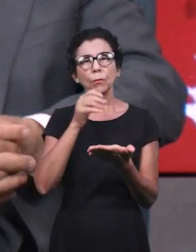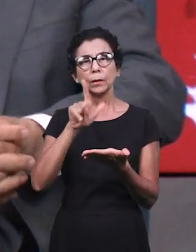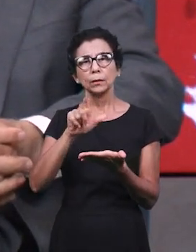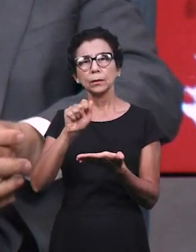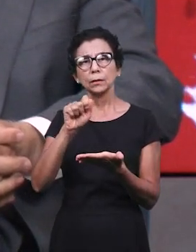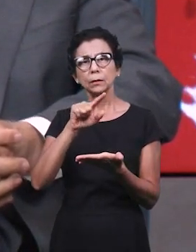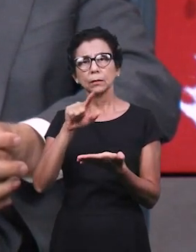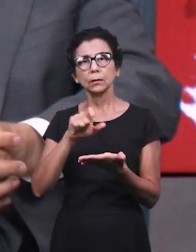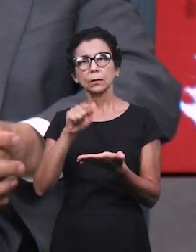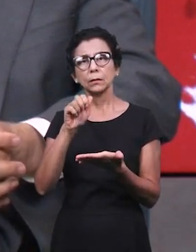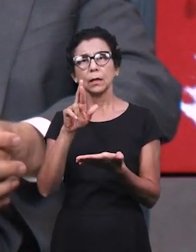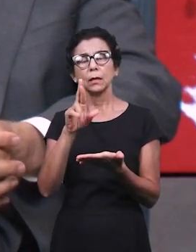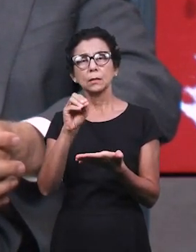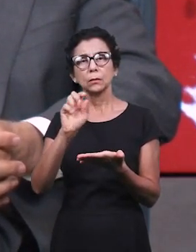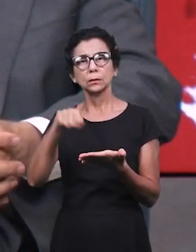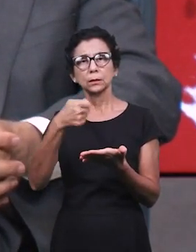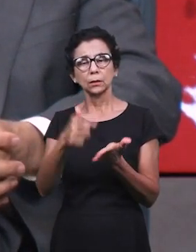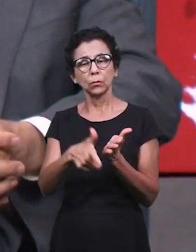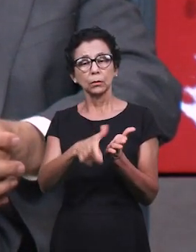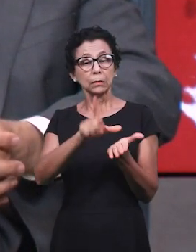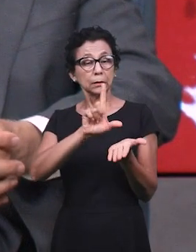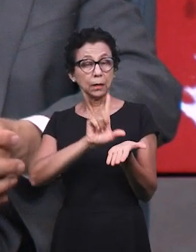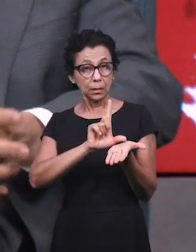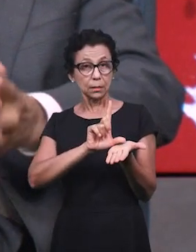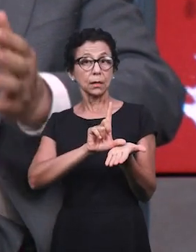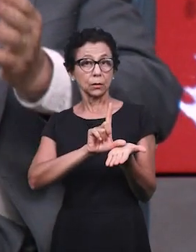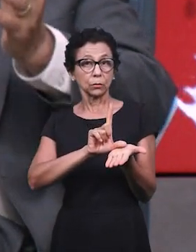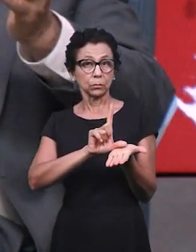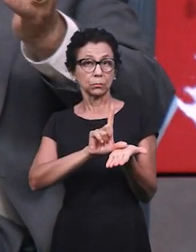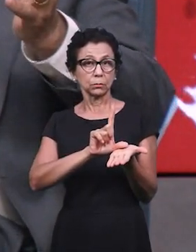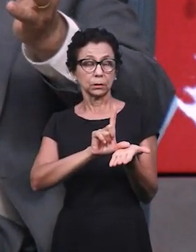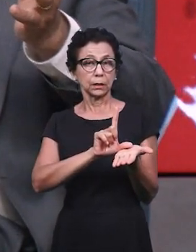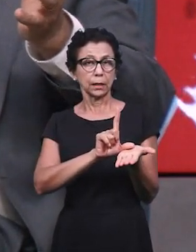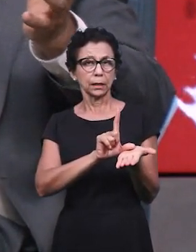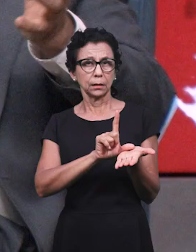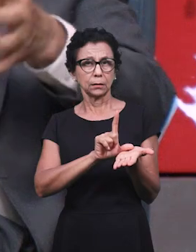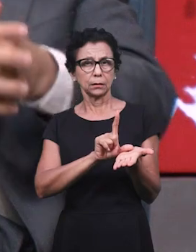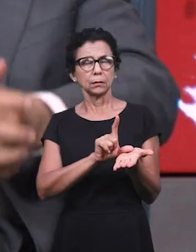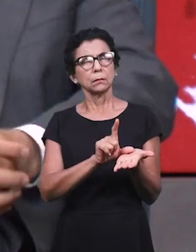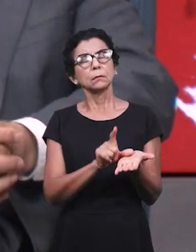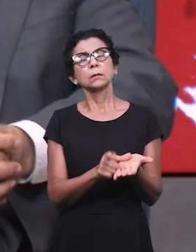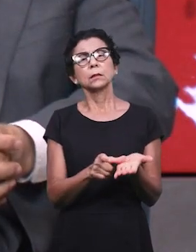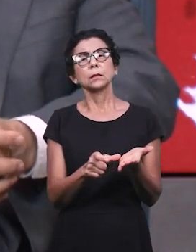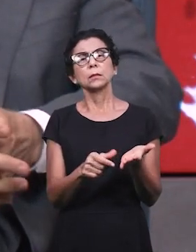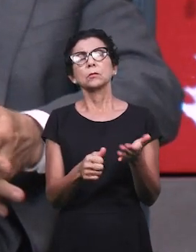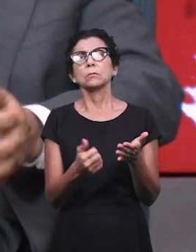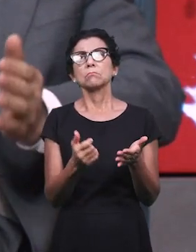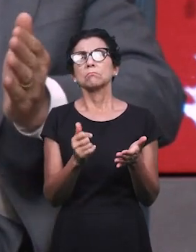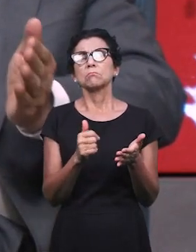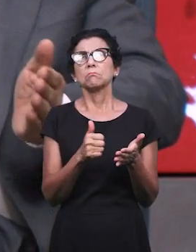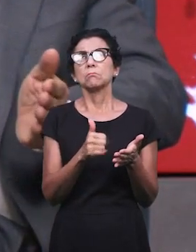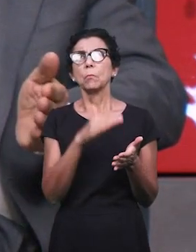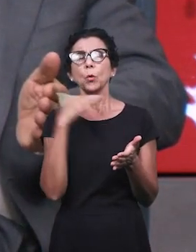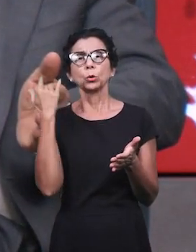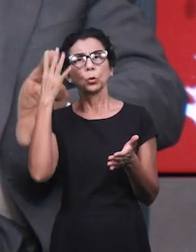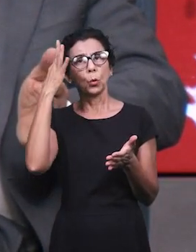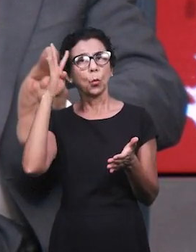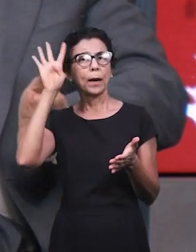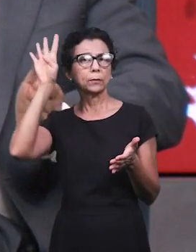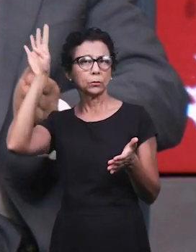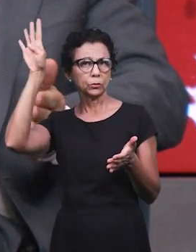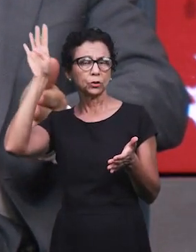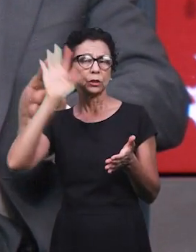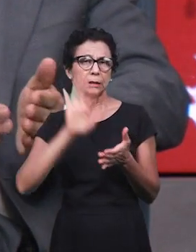sobre a ressurreição de Lázaro, né, sobre a pedra, né, ele, em vez de ler